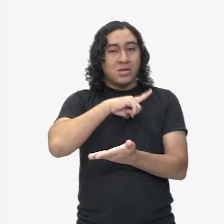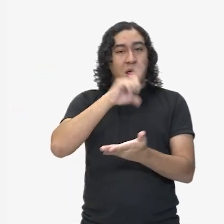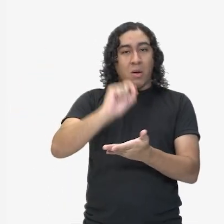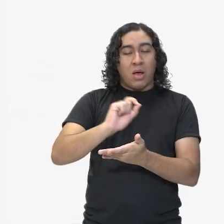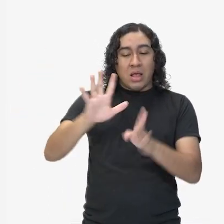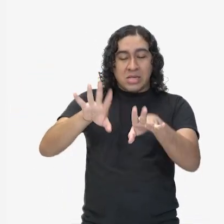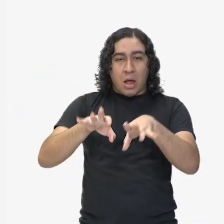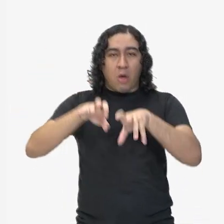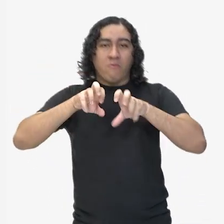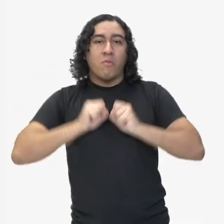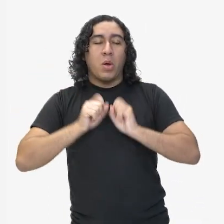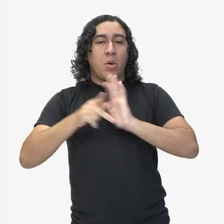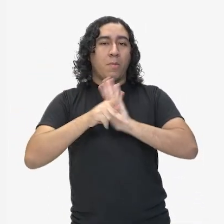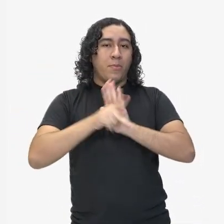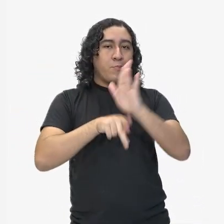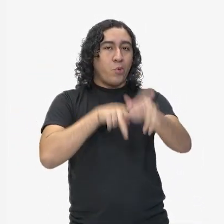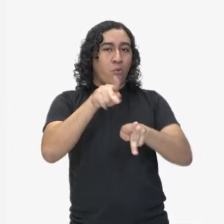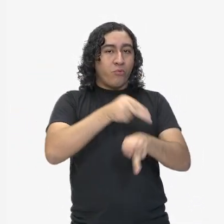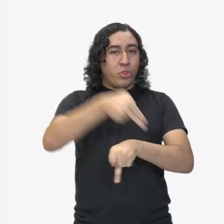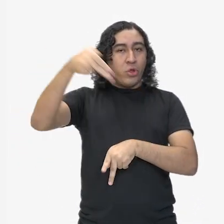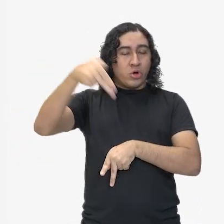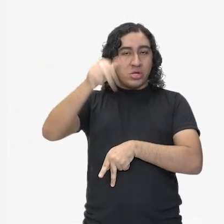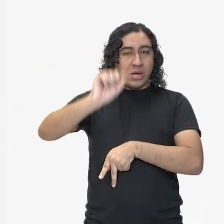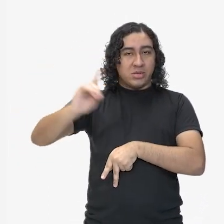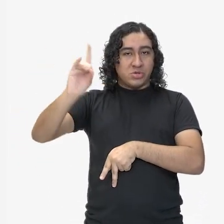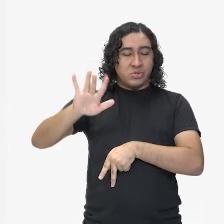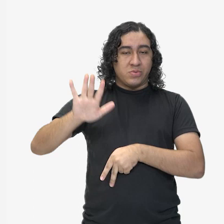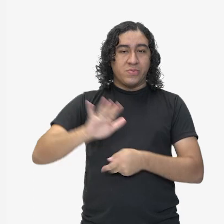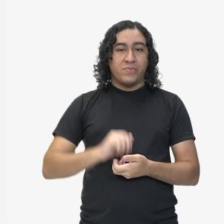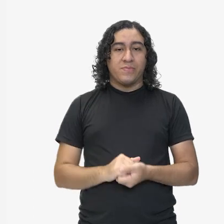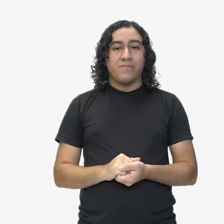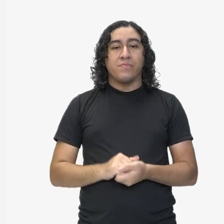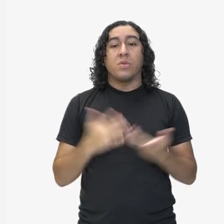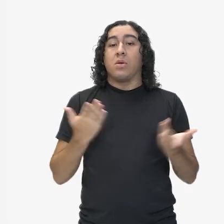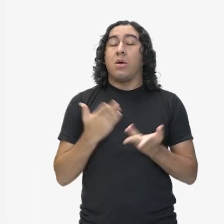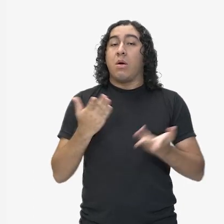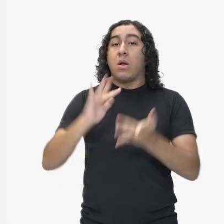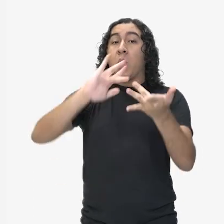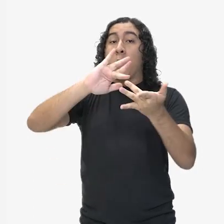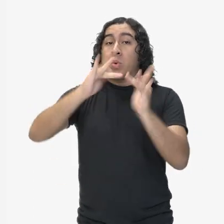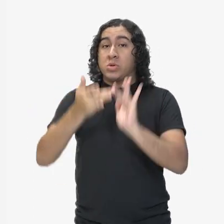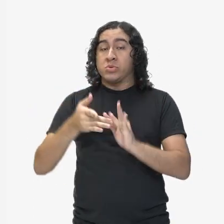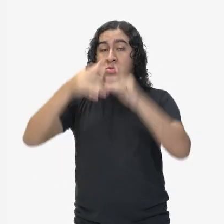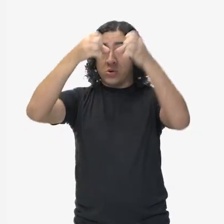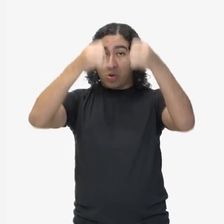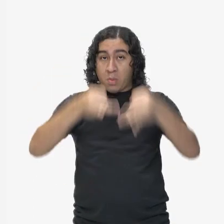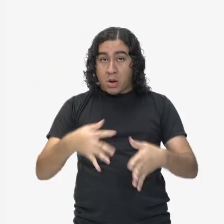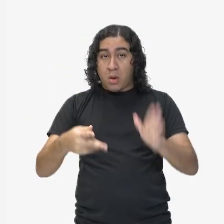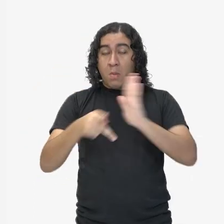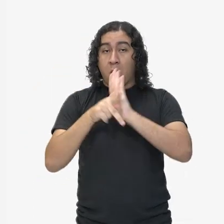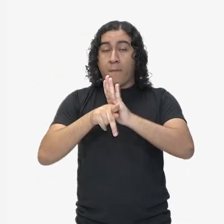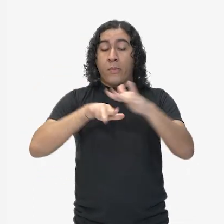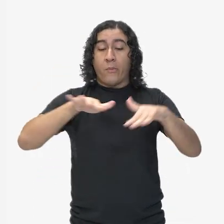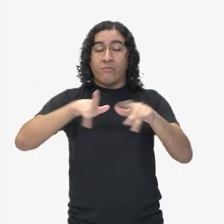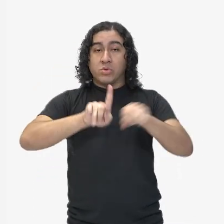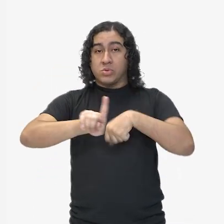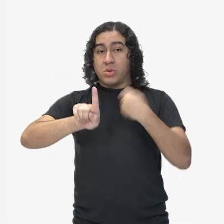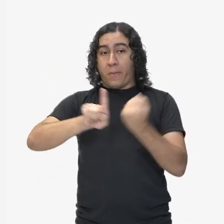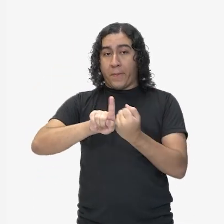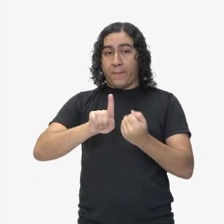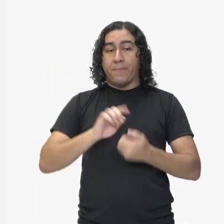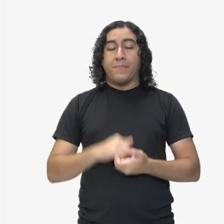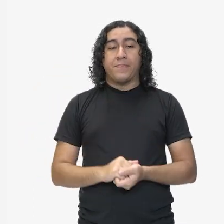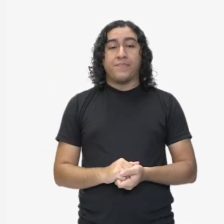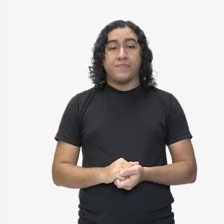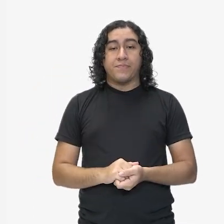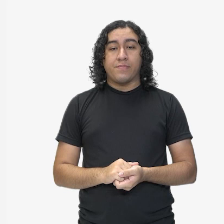nordestino. Então vamos aí agora contextualizar um pouco da Guerra de Canudos como um movimento social.